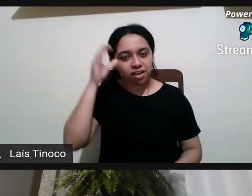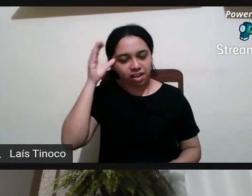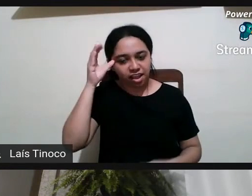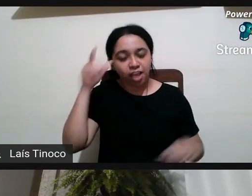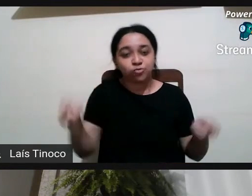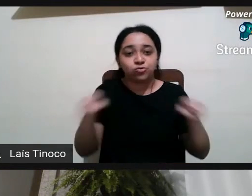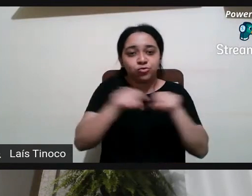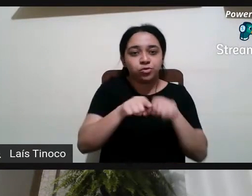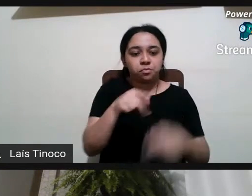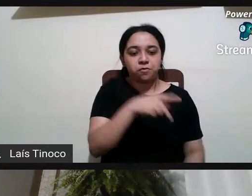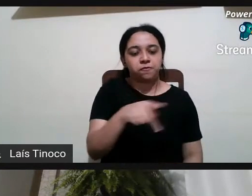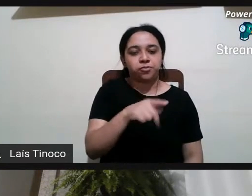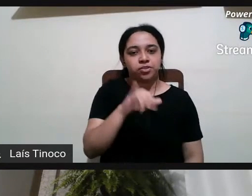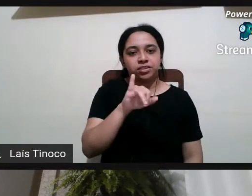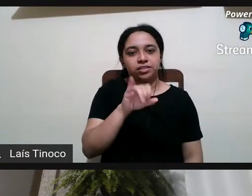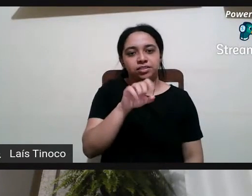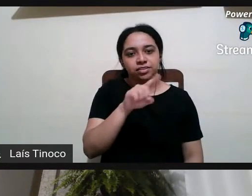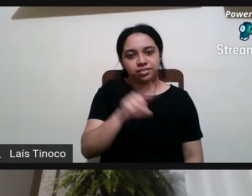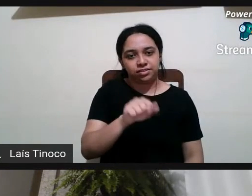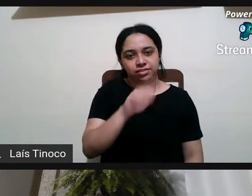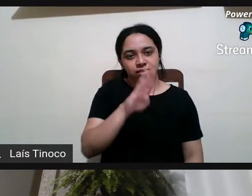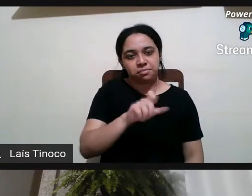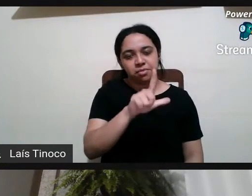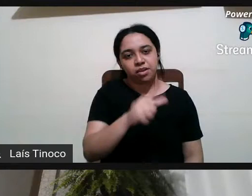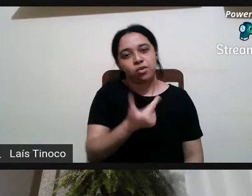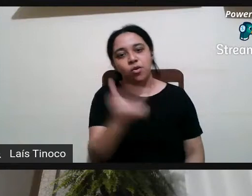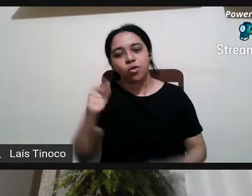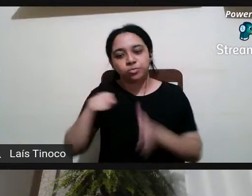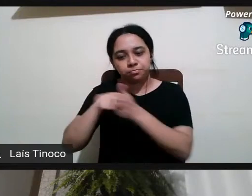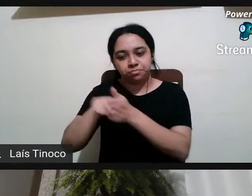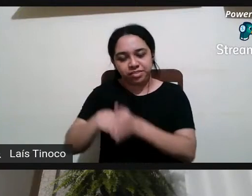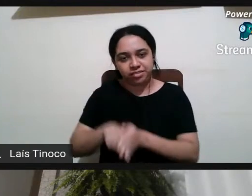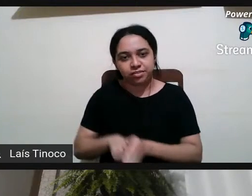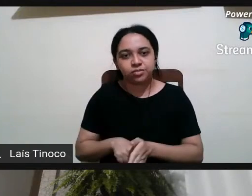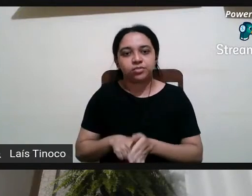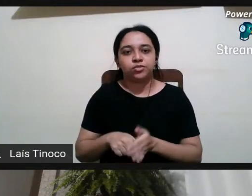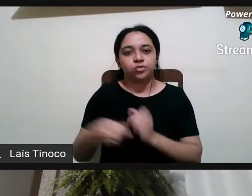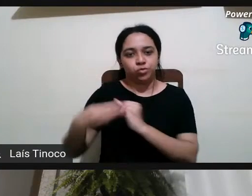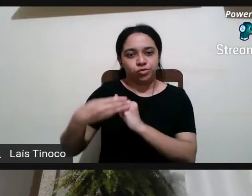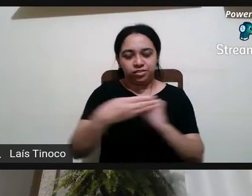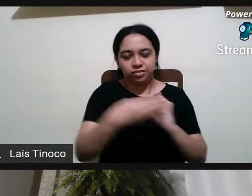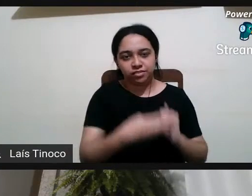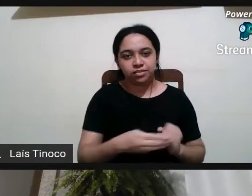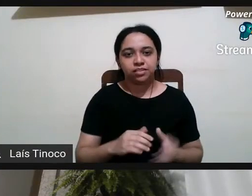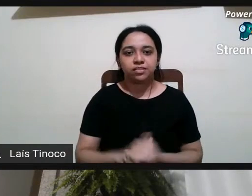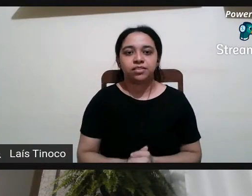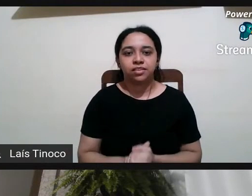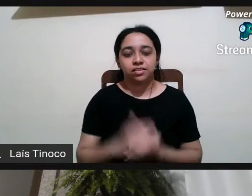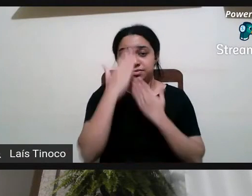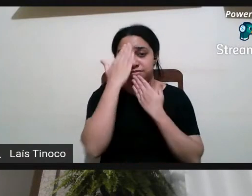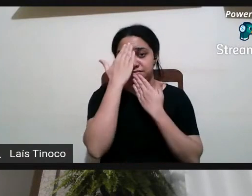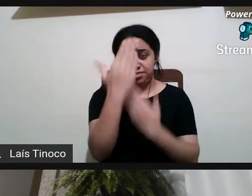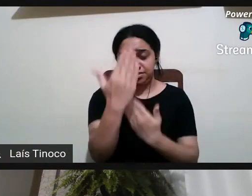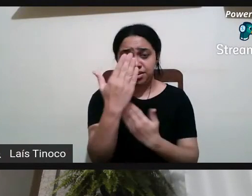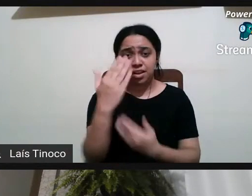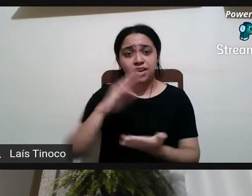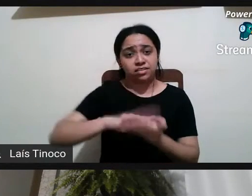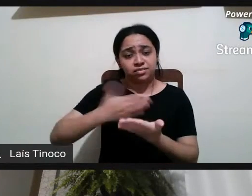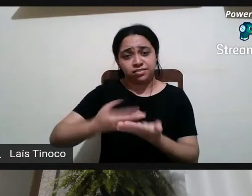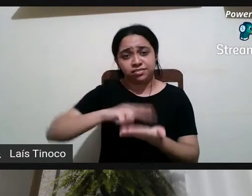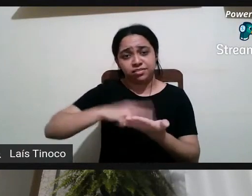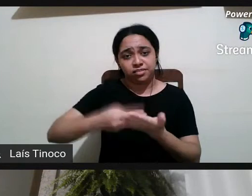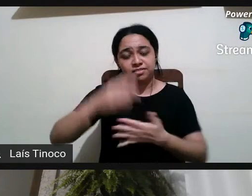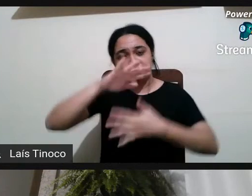Isabel e com outros pesquisadores do Instituto. Quero agradecer também a Oséias e a Laís,